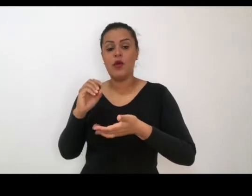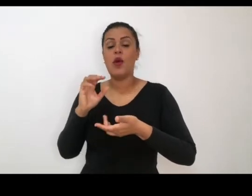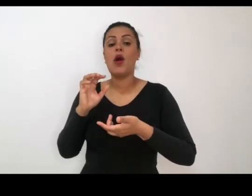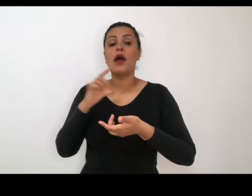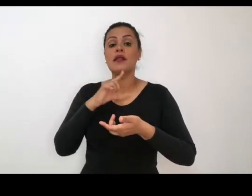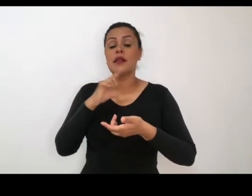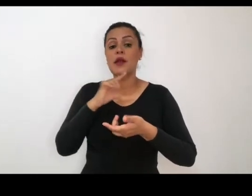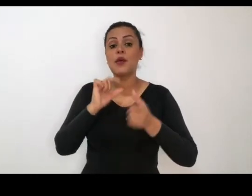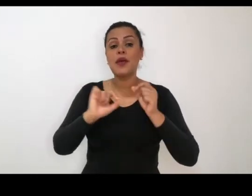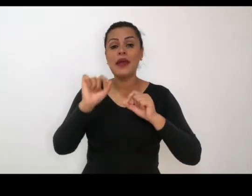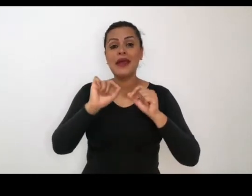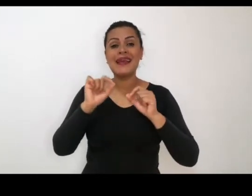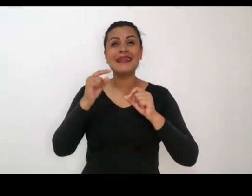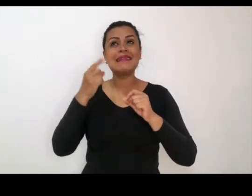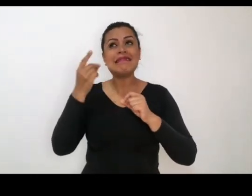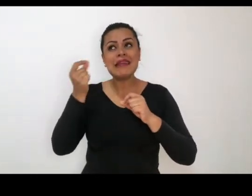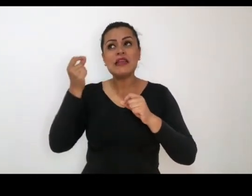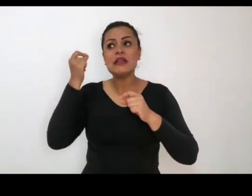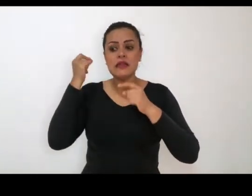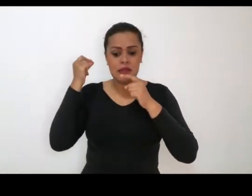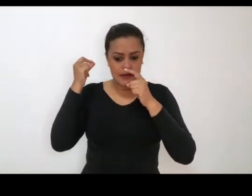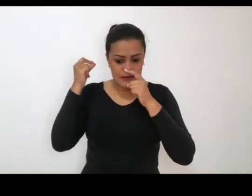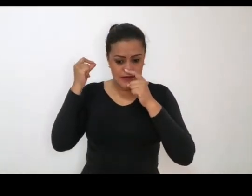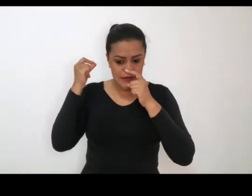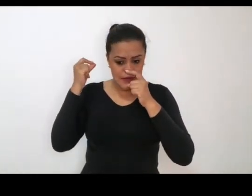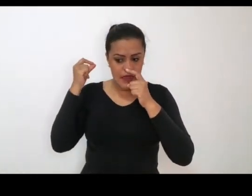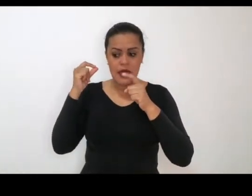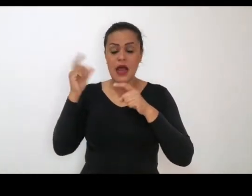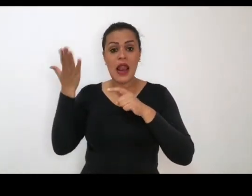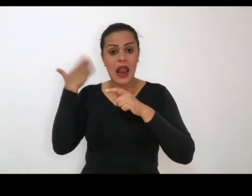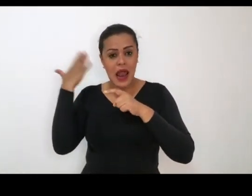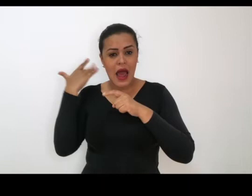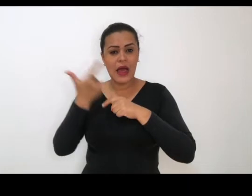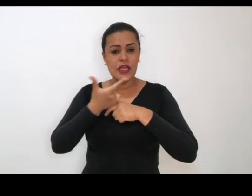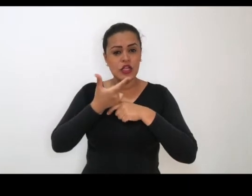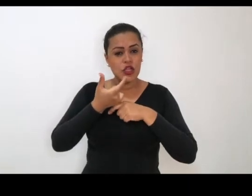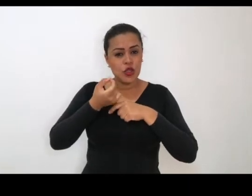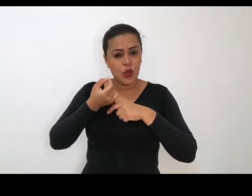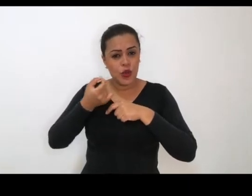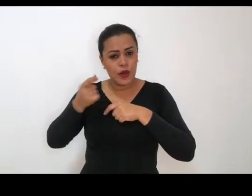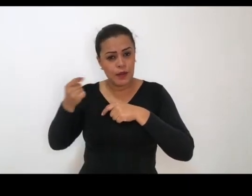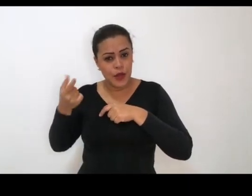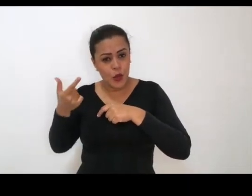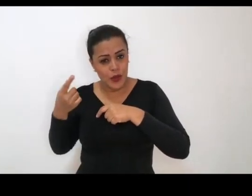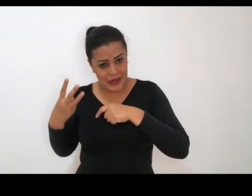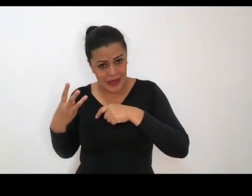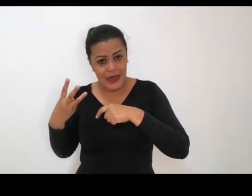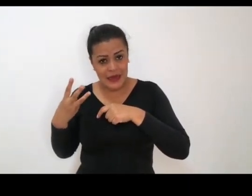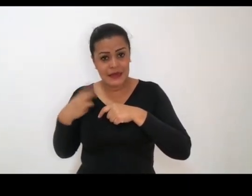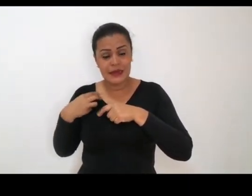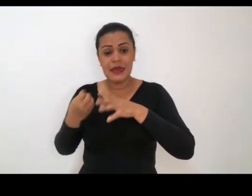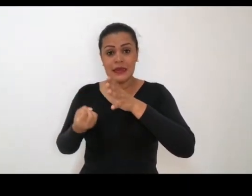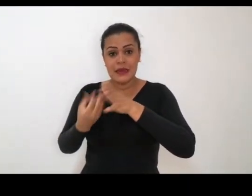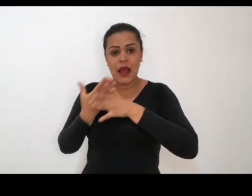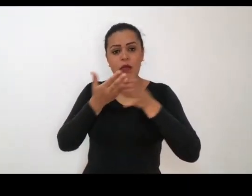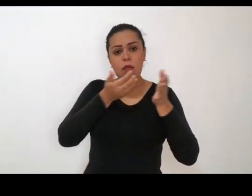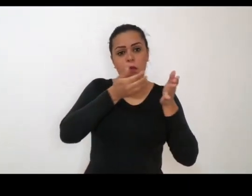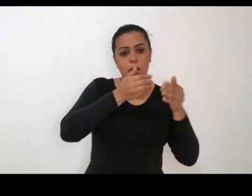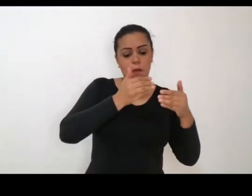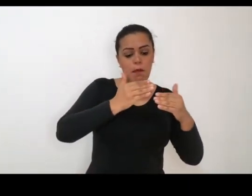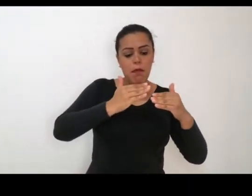desde a criação, lá em 2003, essa evolução, né, dessas relações da